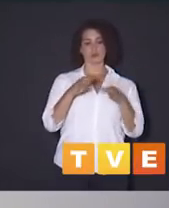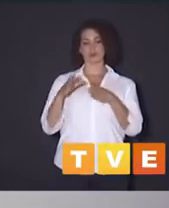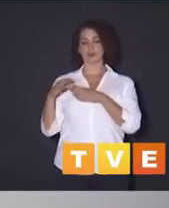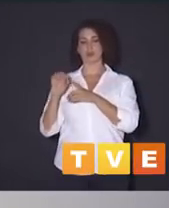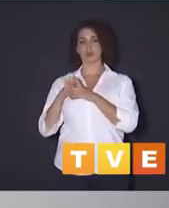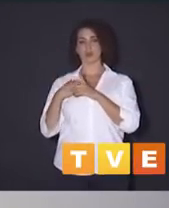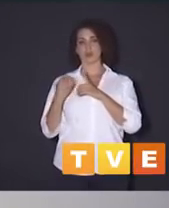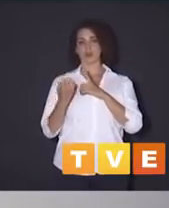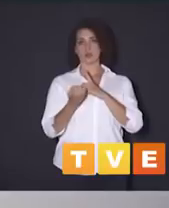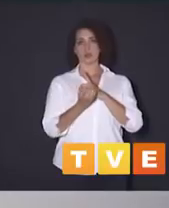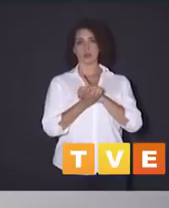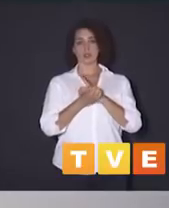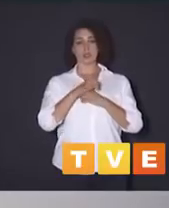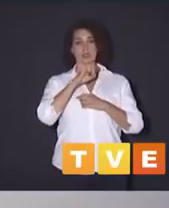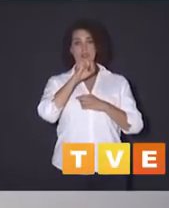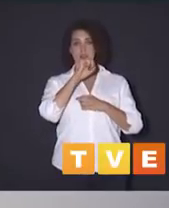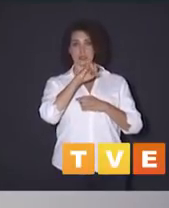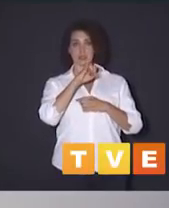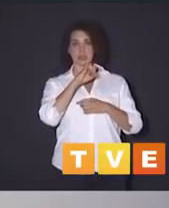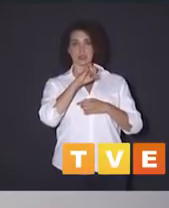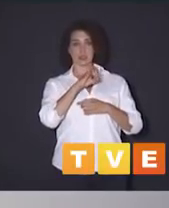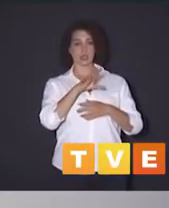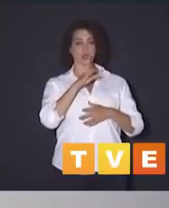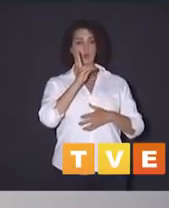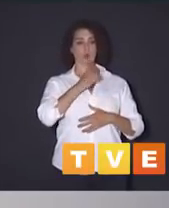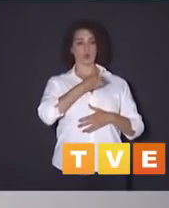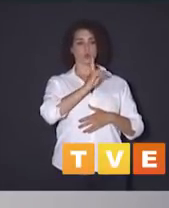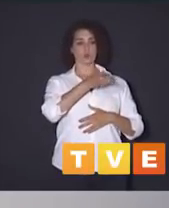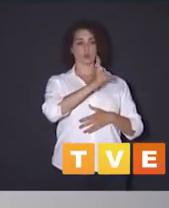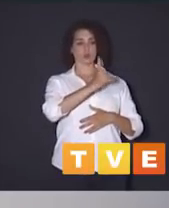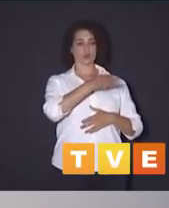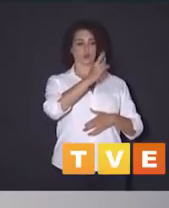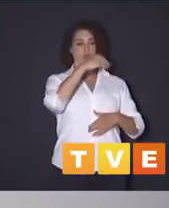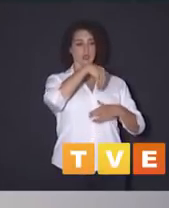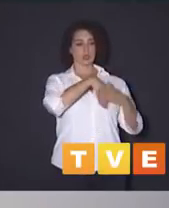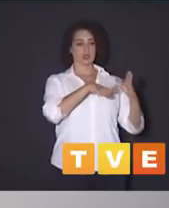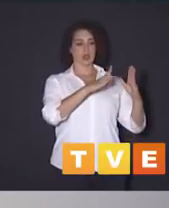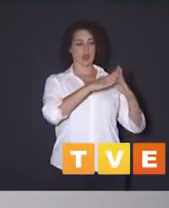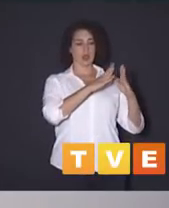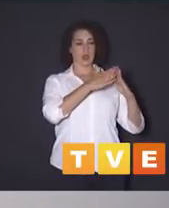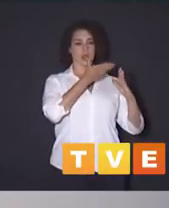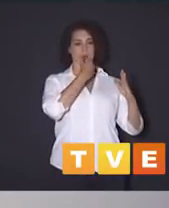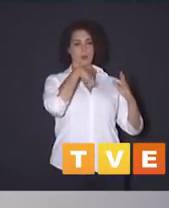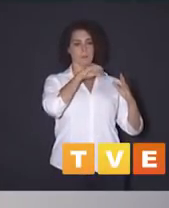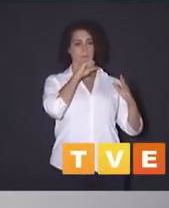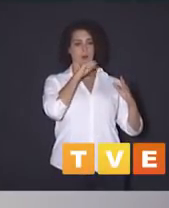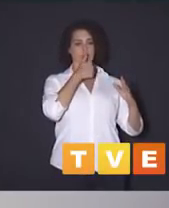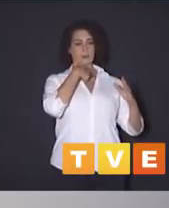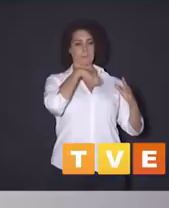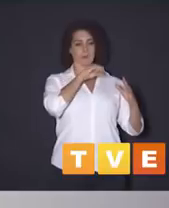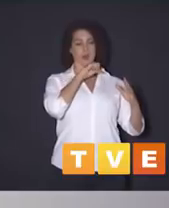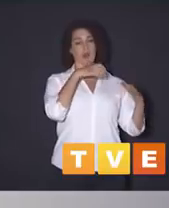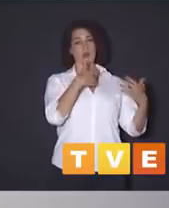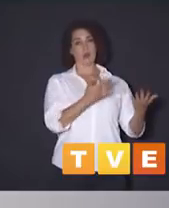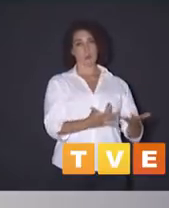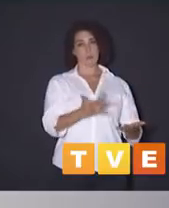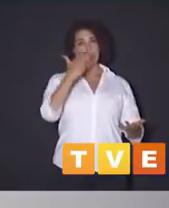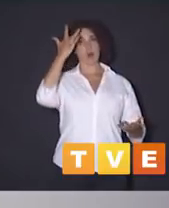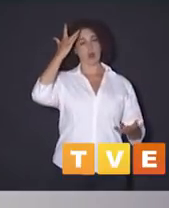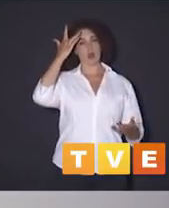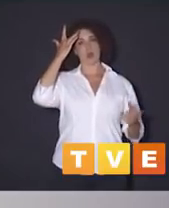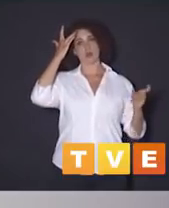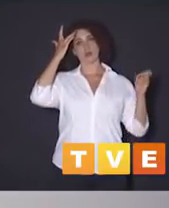deixarmos as casas paterna mas esta maturidade essa maturação vai ser mais difícil